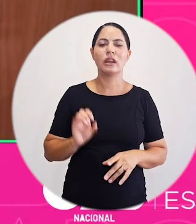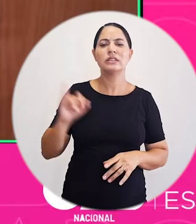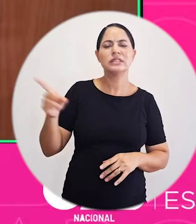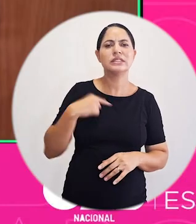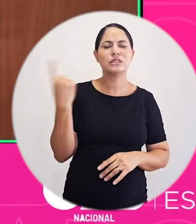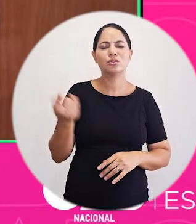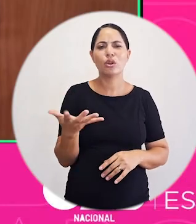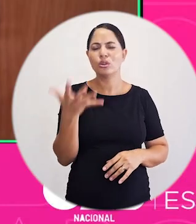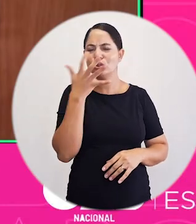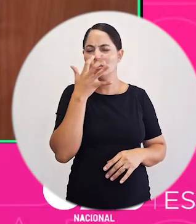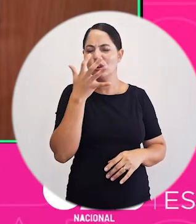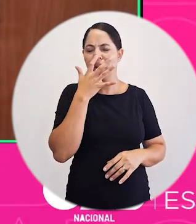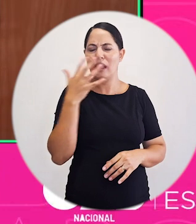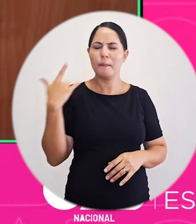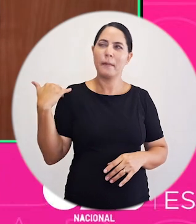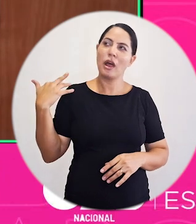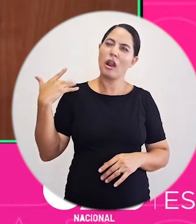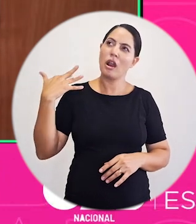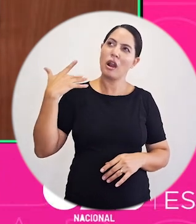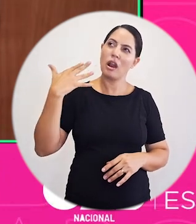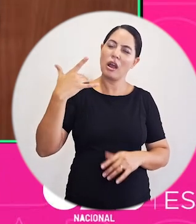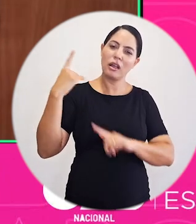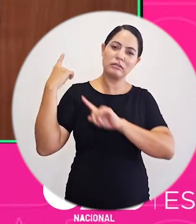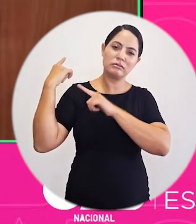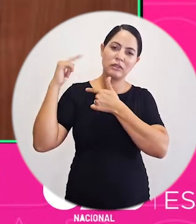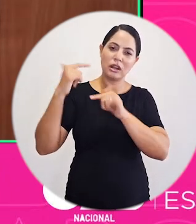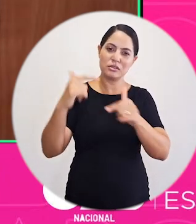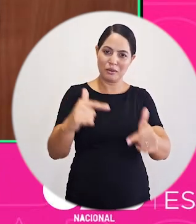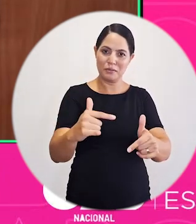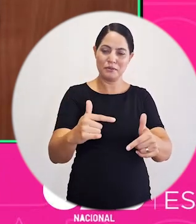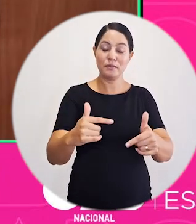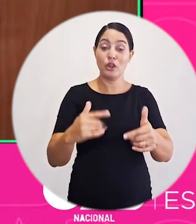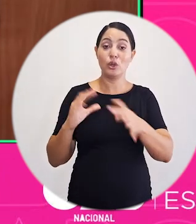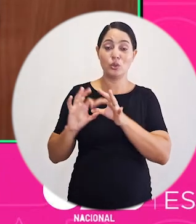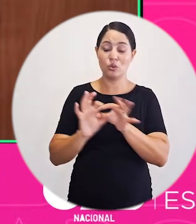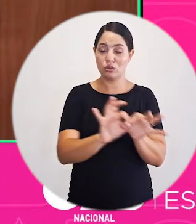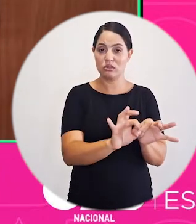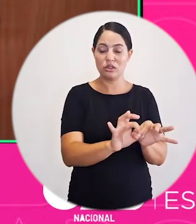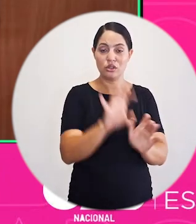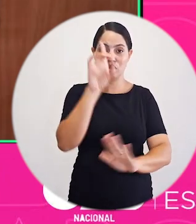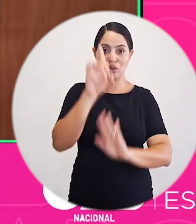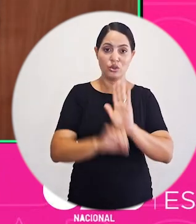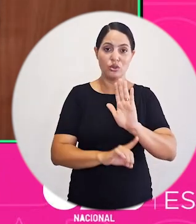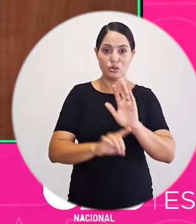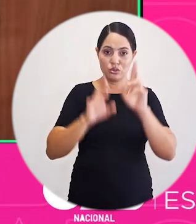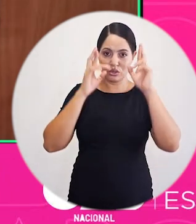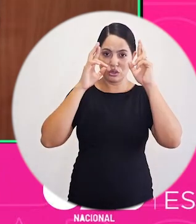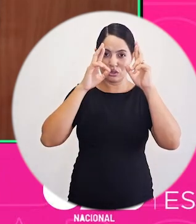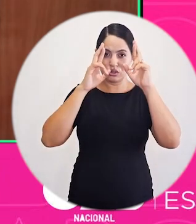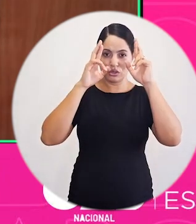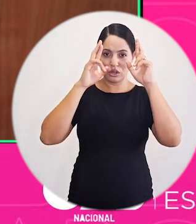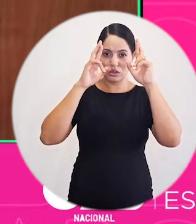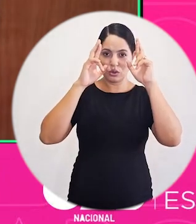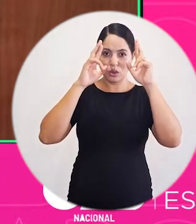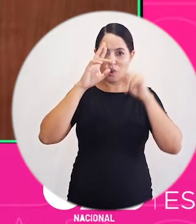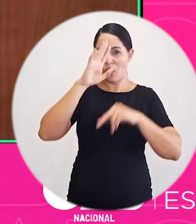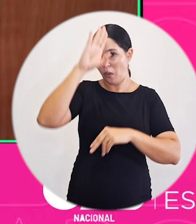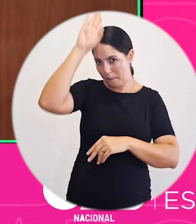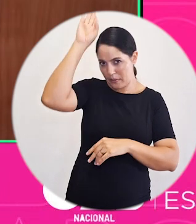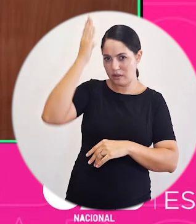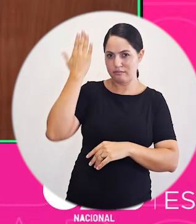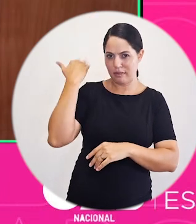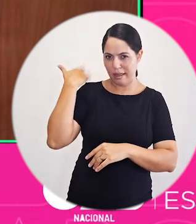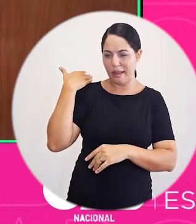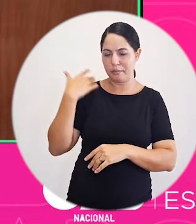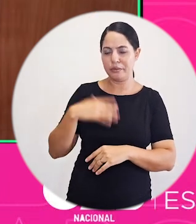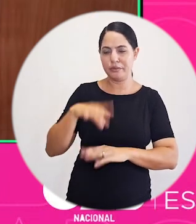E se a gente olhar tradicionalmente, né, se o público, aí quem cursou direito romano, vai